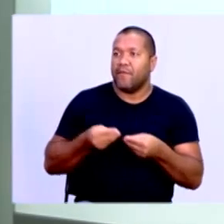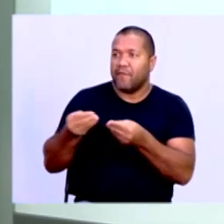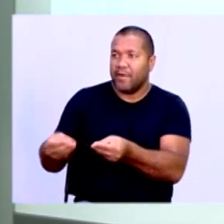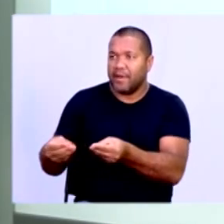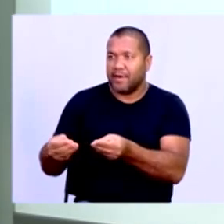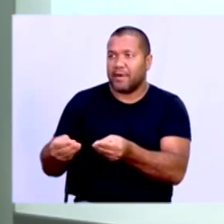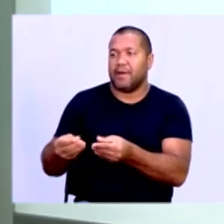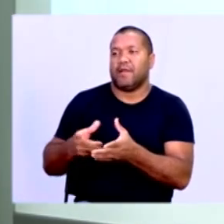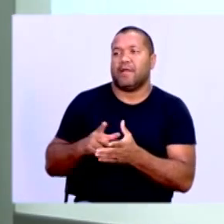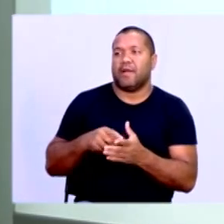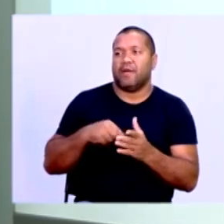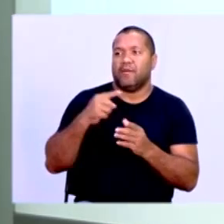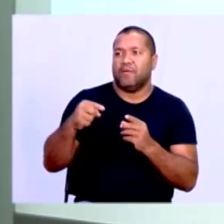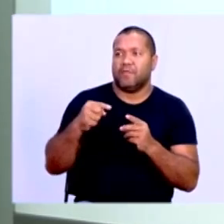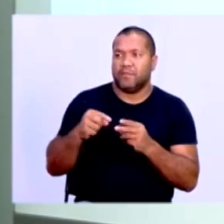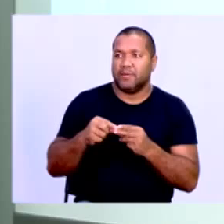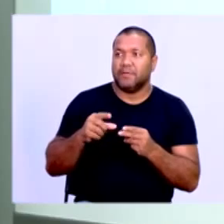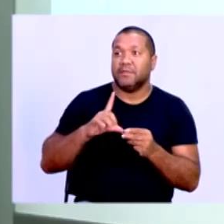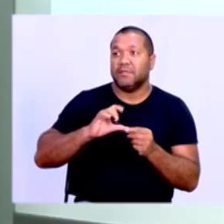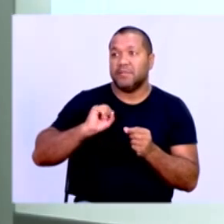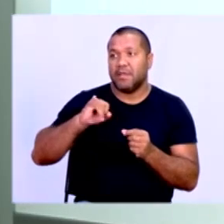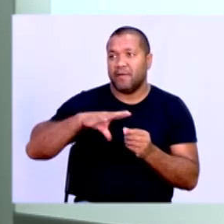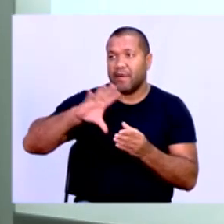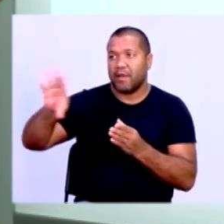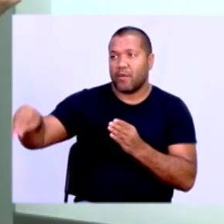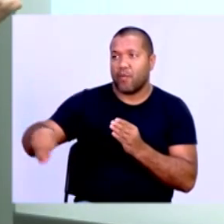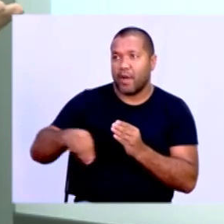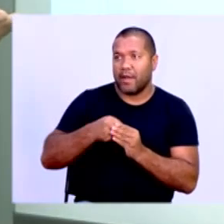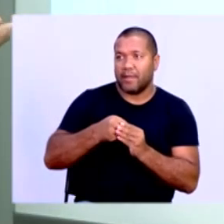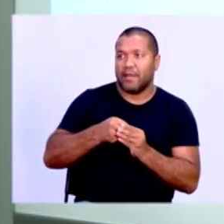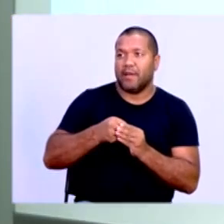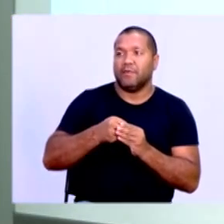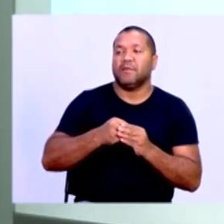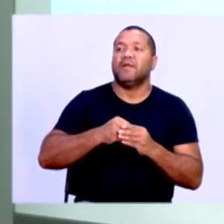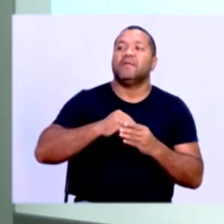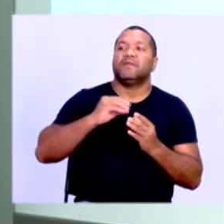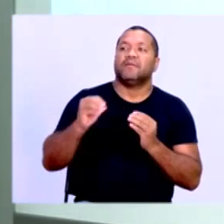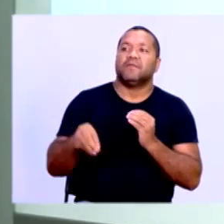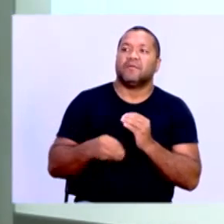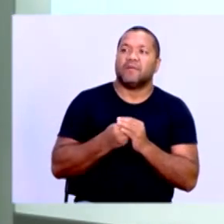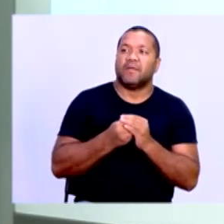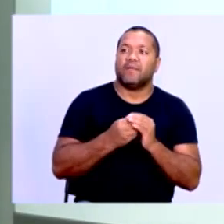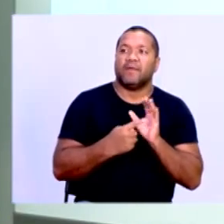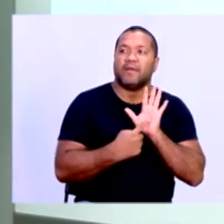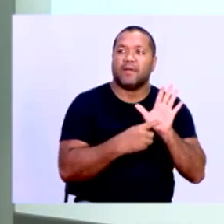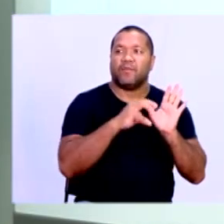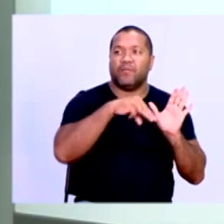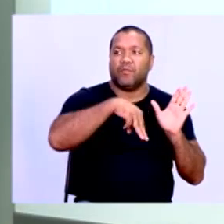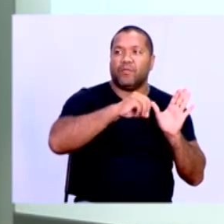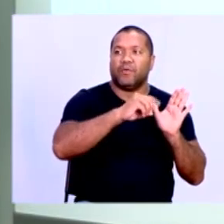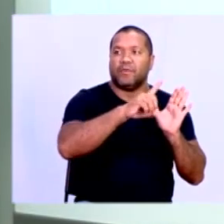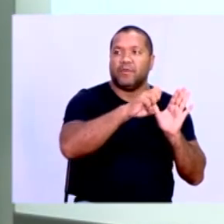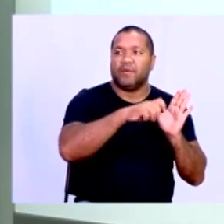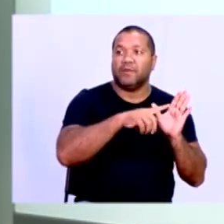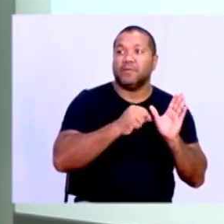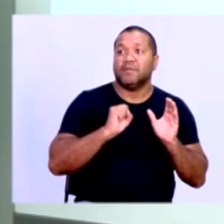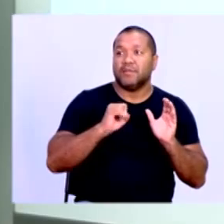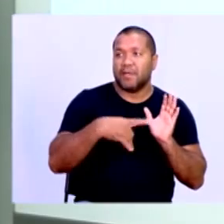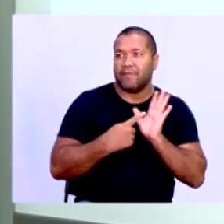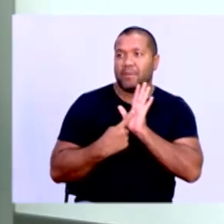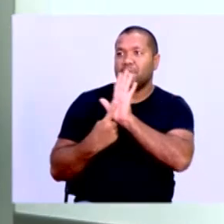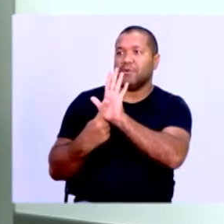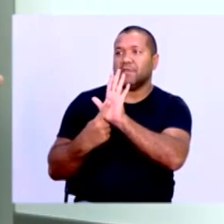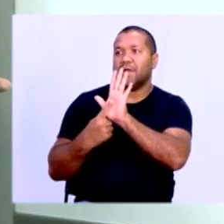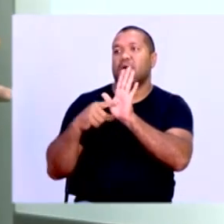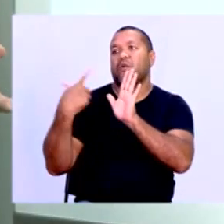vai guardar os dados, ele vai entregar na camada modelo. Mas se ele vai mostrar os dados, ele vai ser na camada